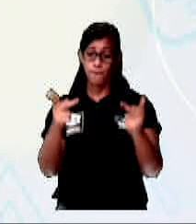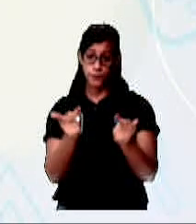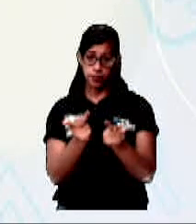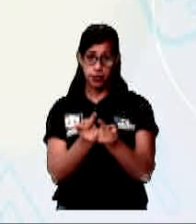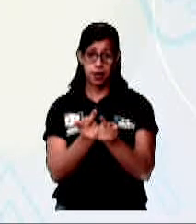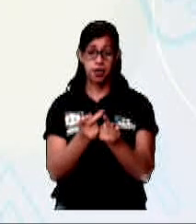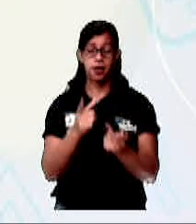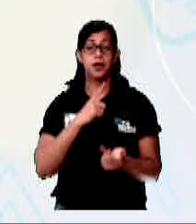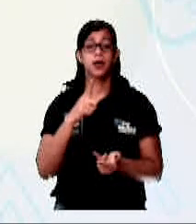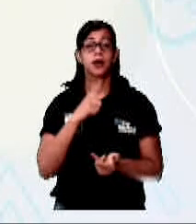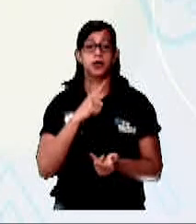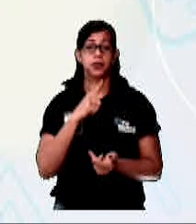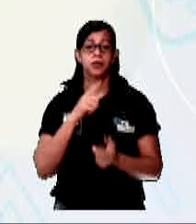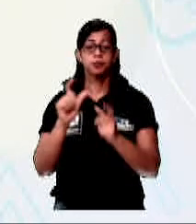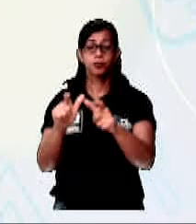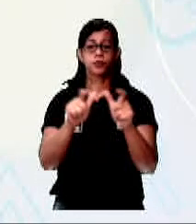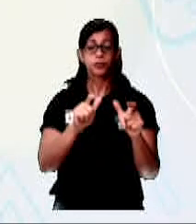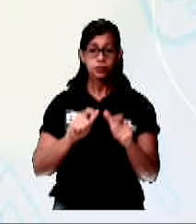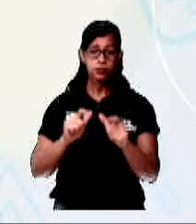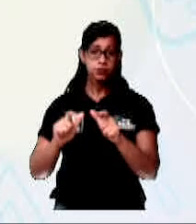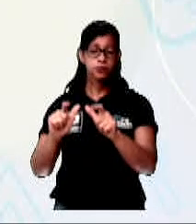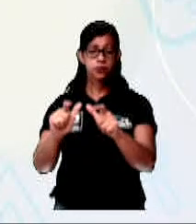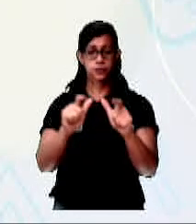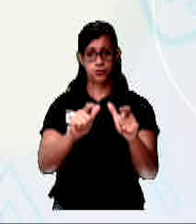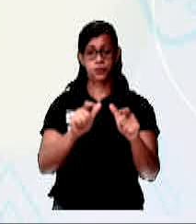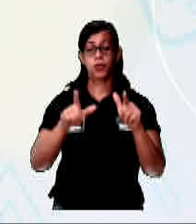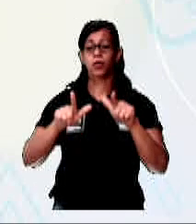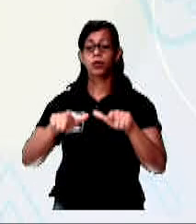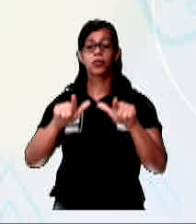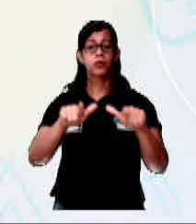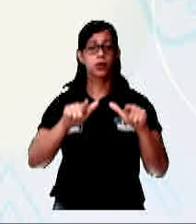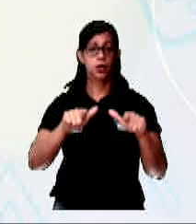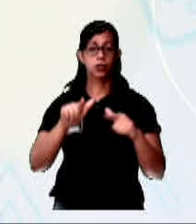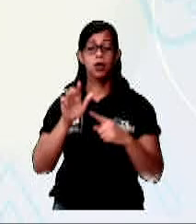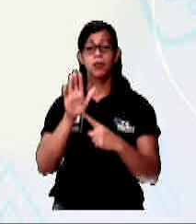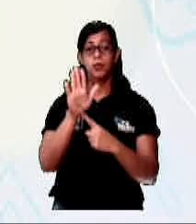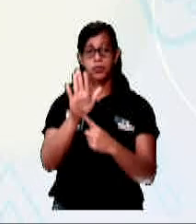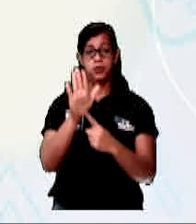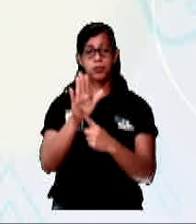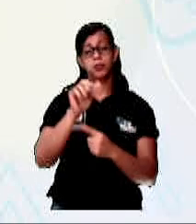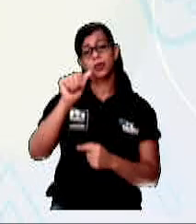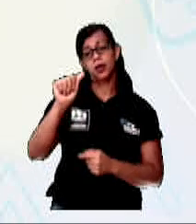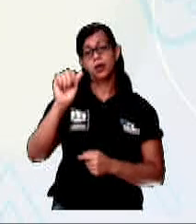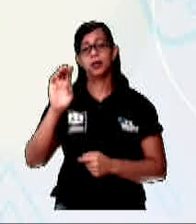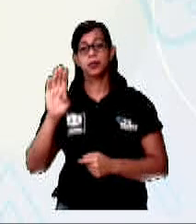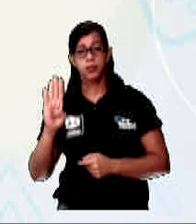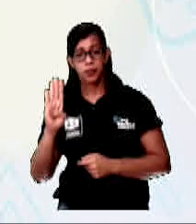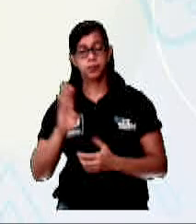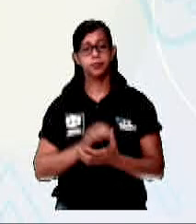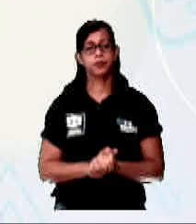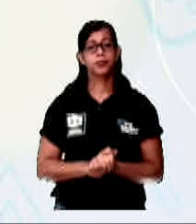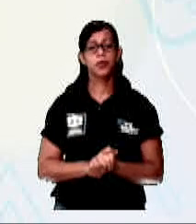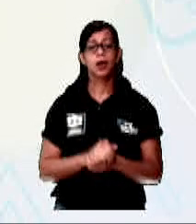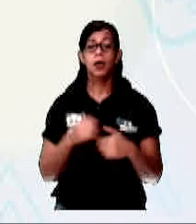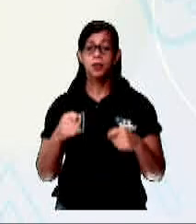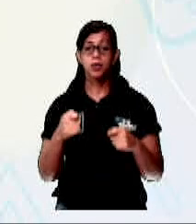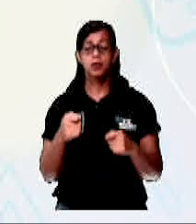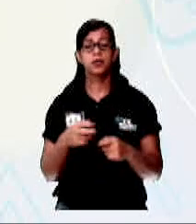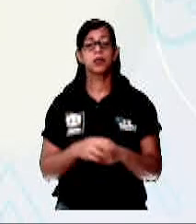a localização geográfica de alguns lugares, representados pelas letras A e B. Identifique as